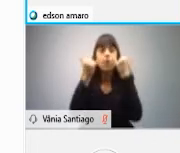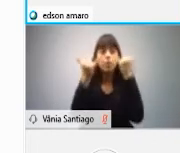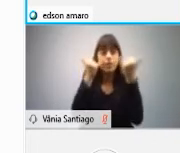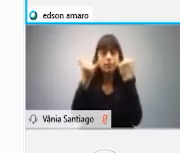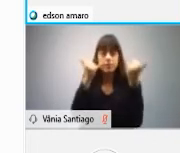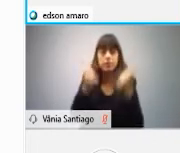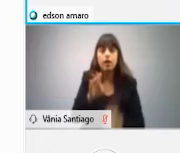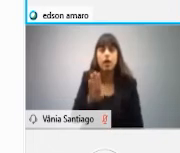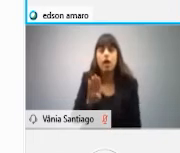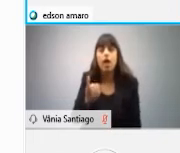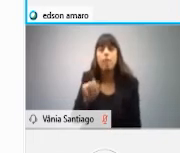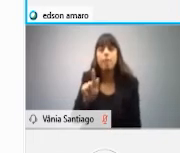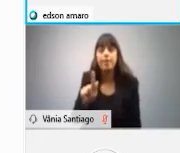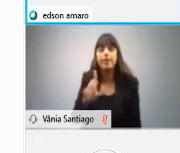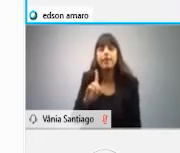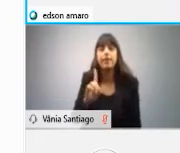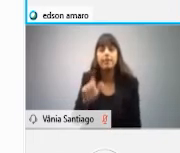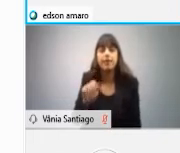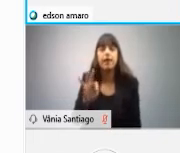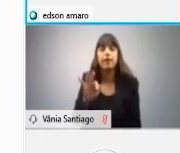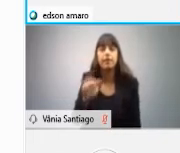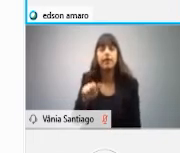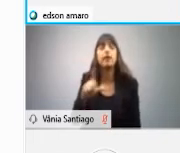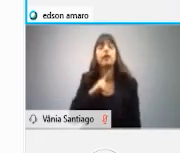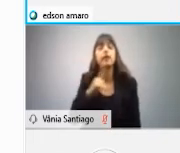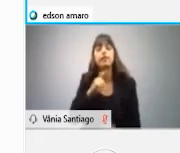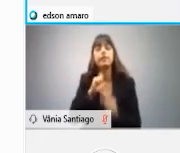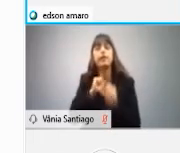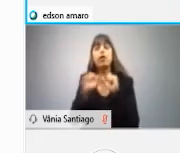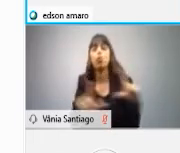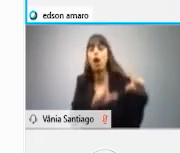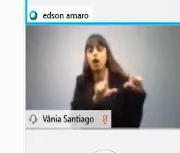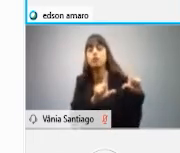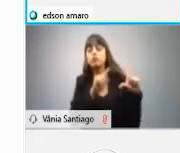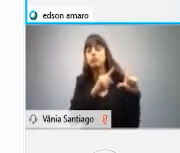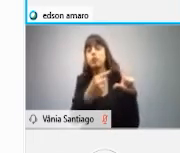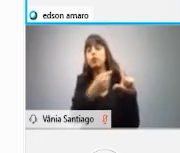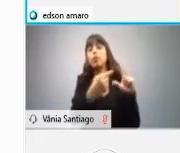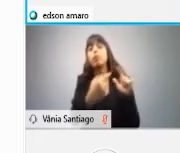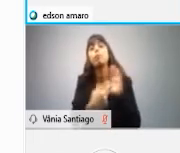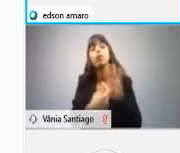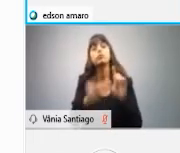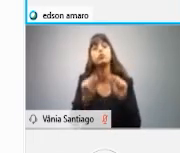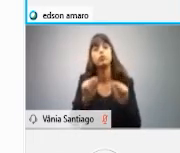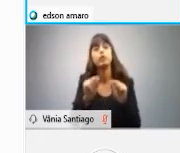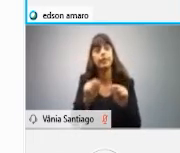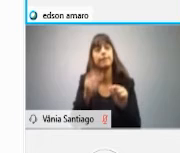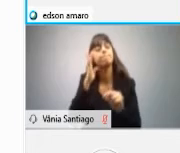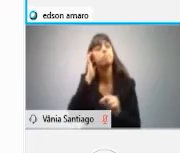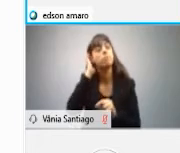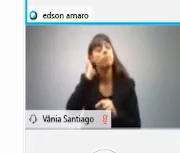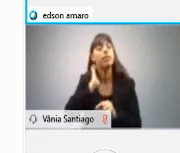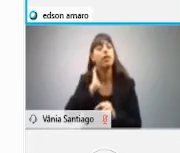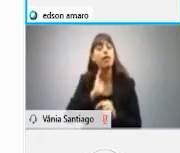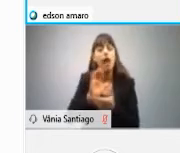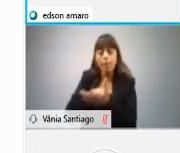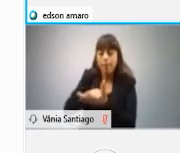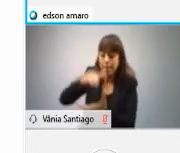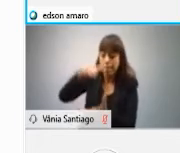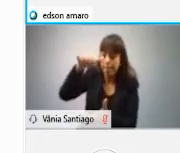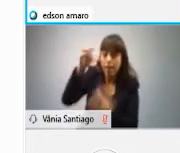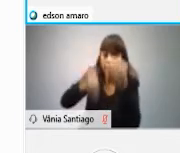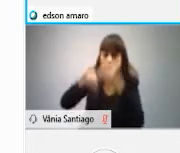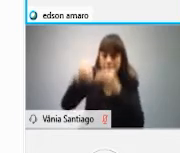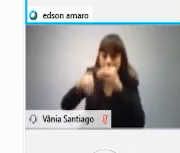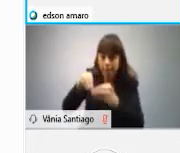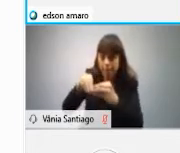colocada no quadro que está aqui à esquerda. Né? Então, análise de grande volume de dados e complexidade não existe sem você ter essas